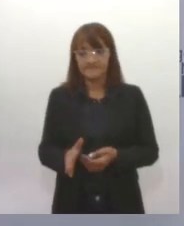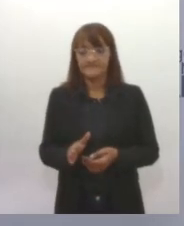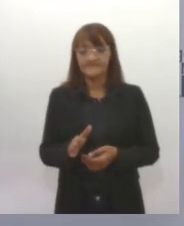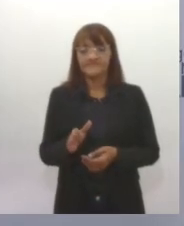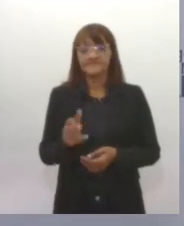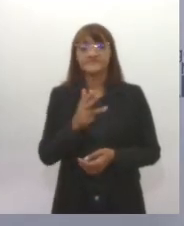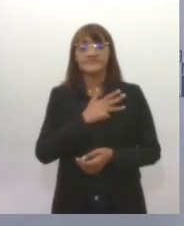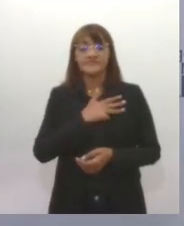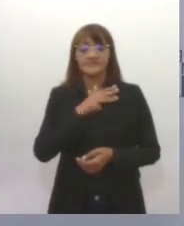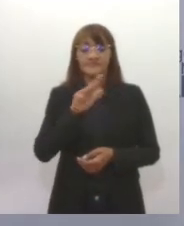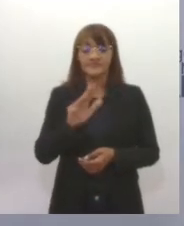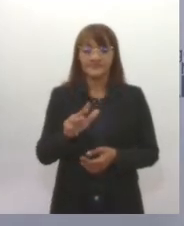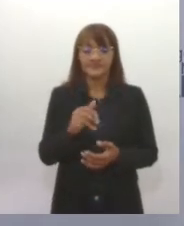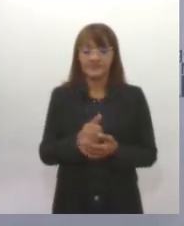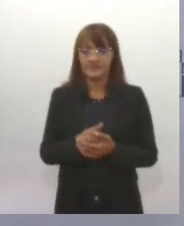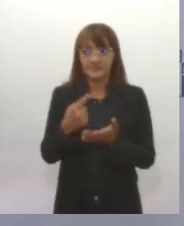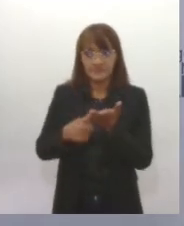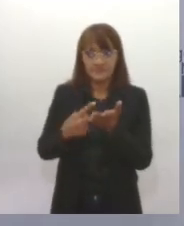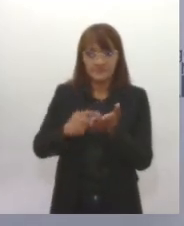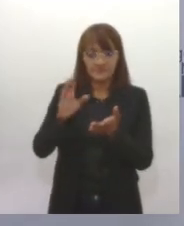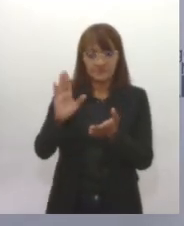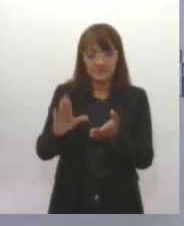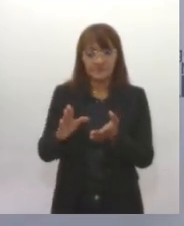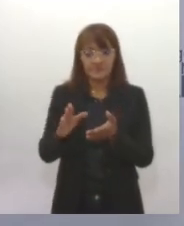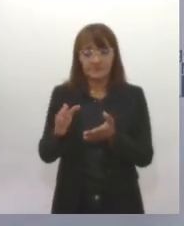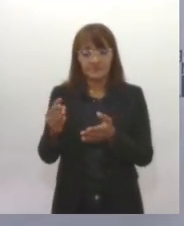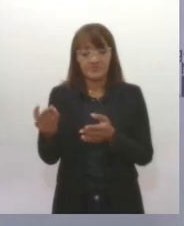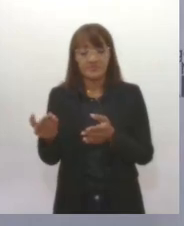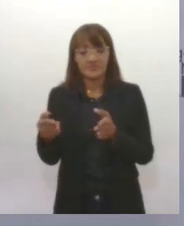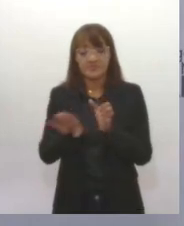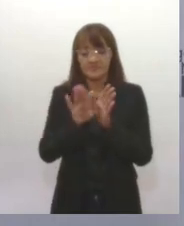ser confirmada essa posição, mas também,